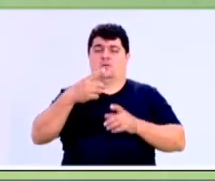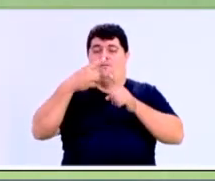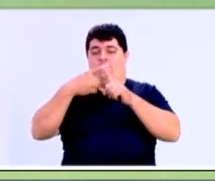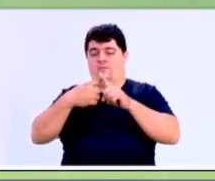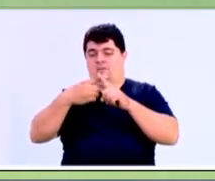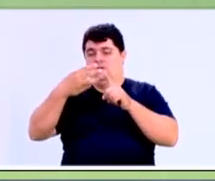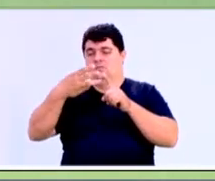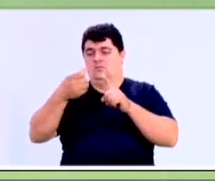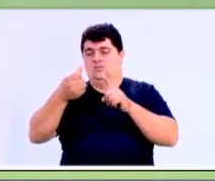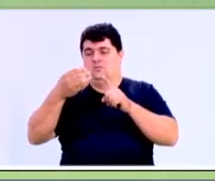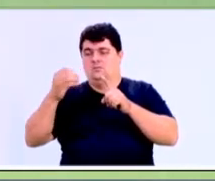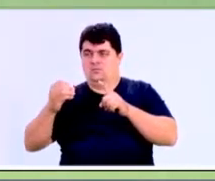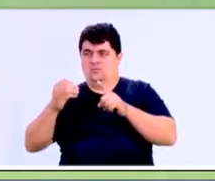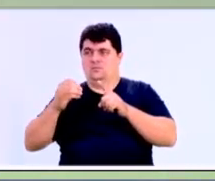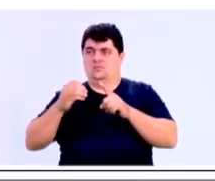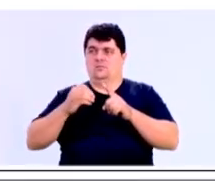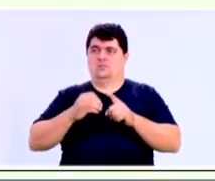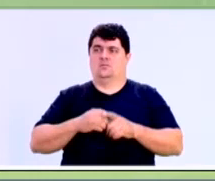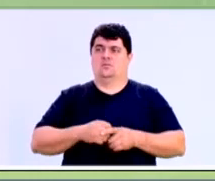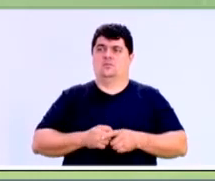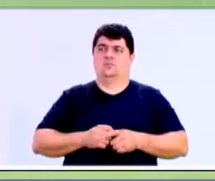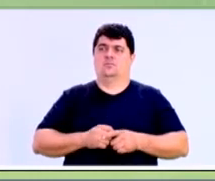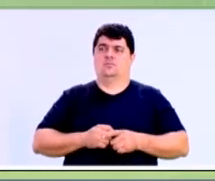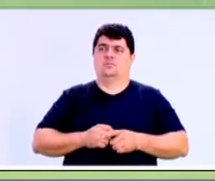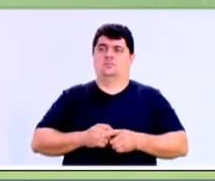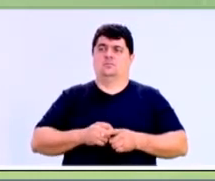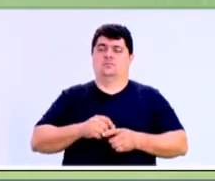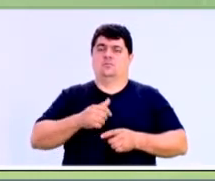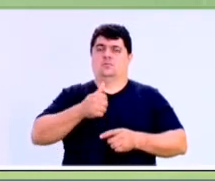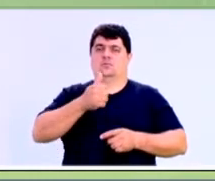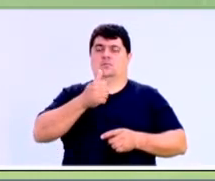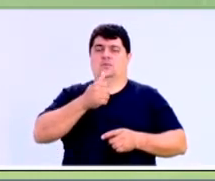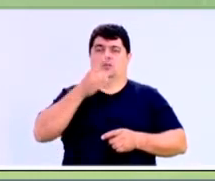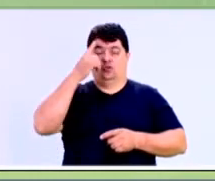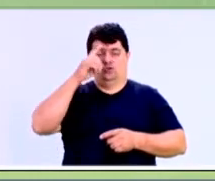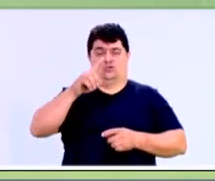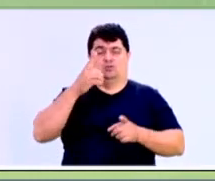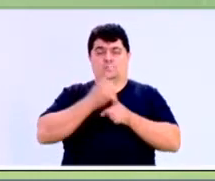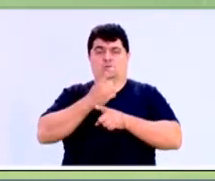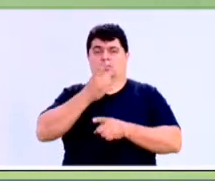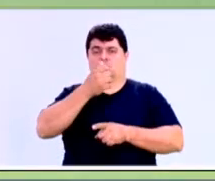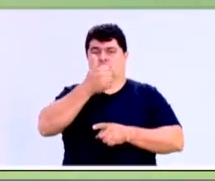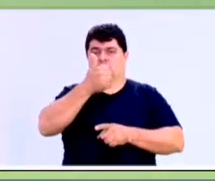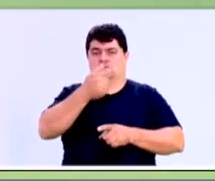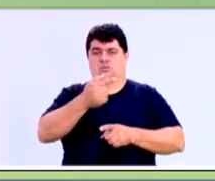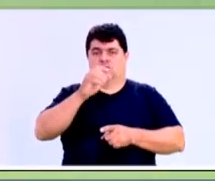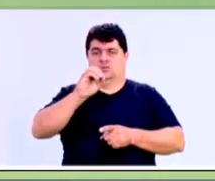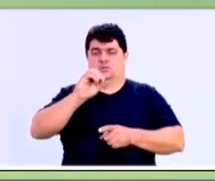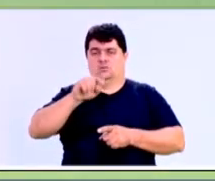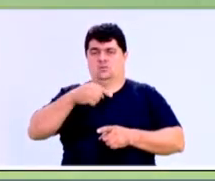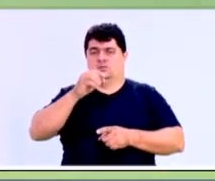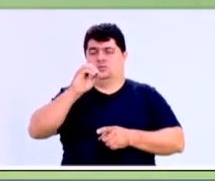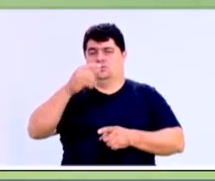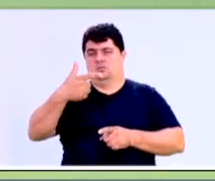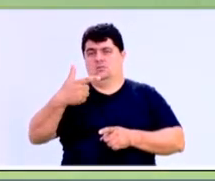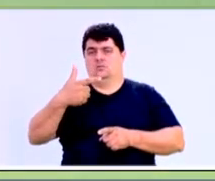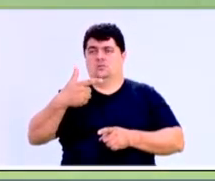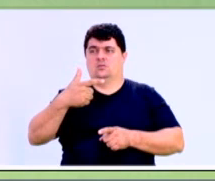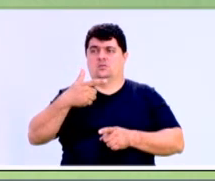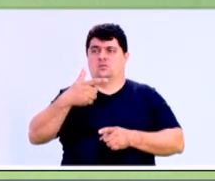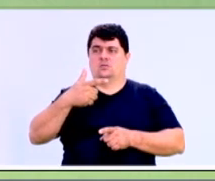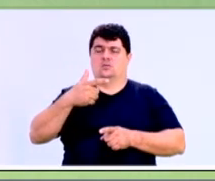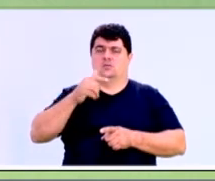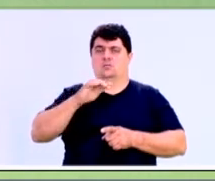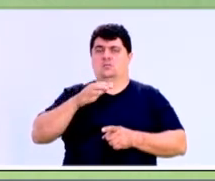0,047273, vezes 360, eu vou achar o prazo em dias, 17,02 dias. Arredondamentos